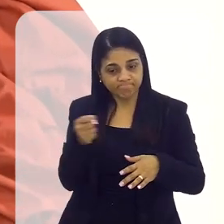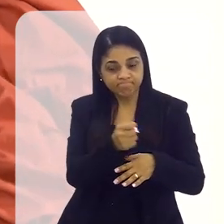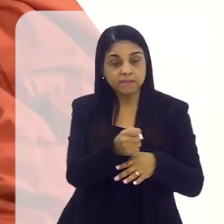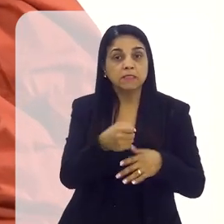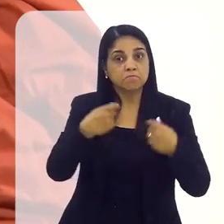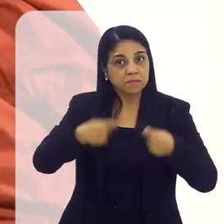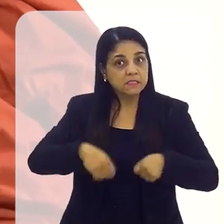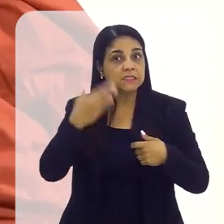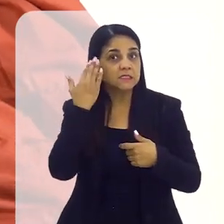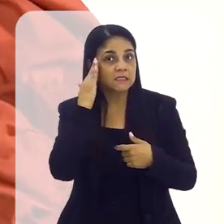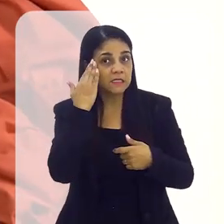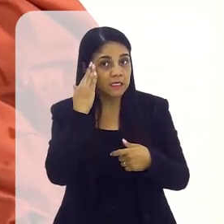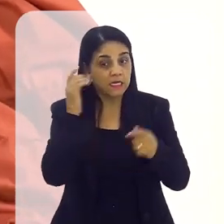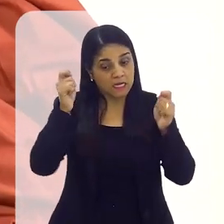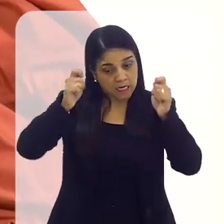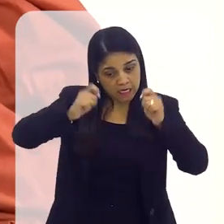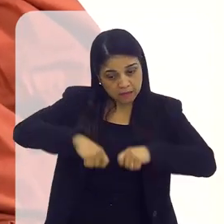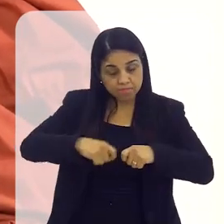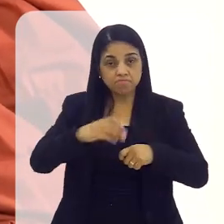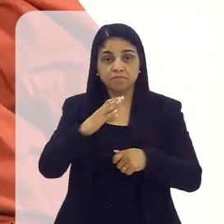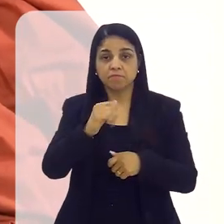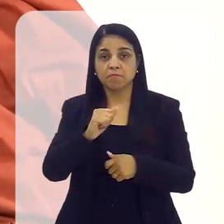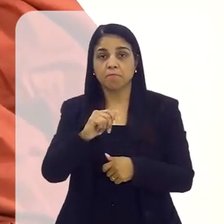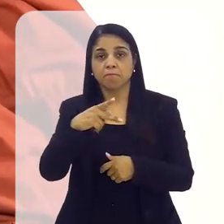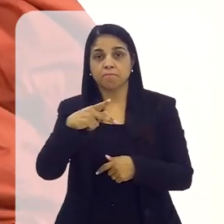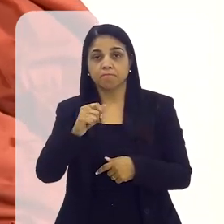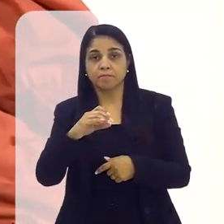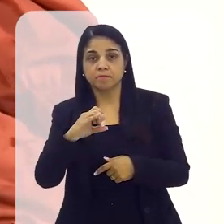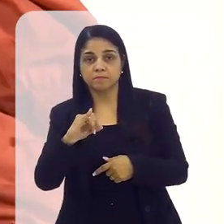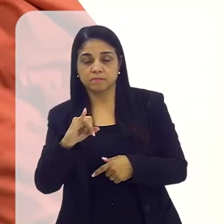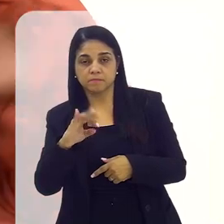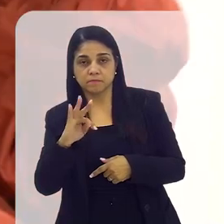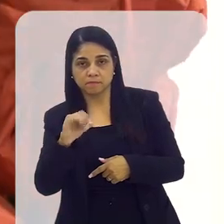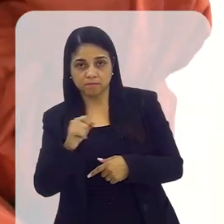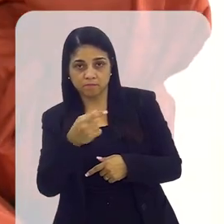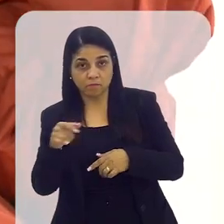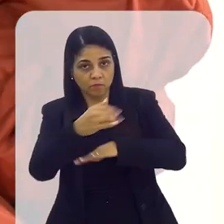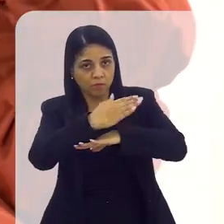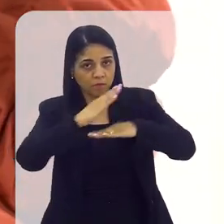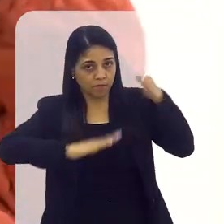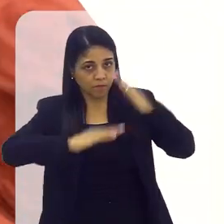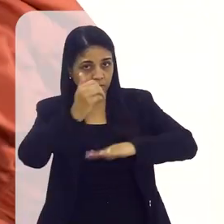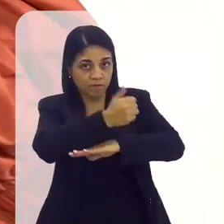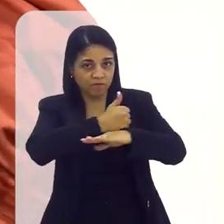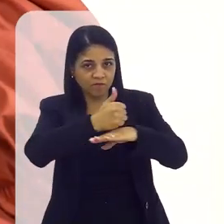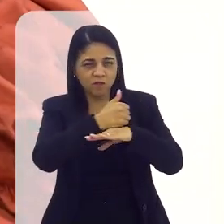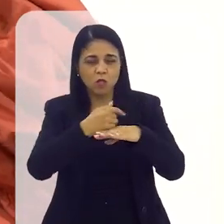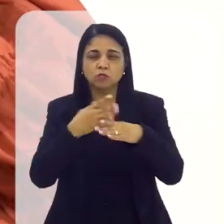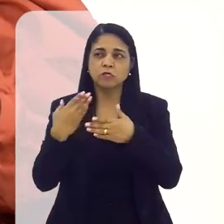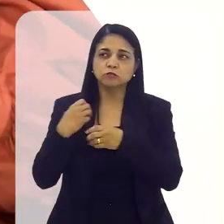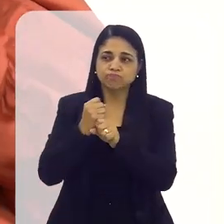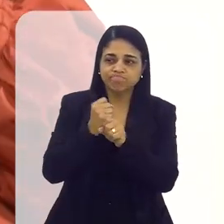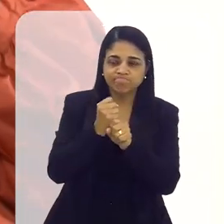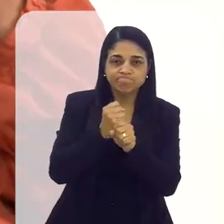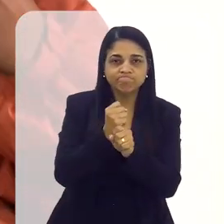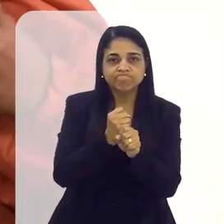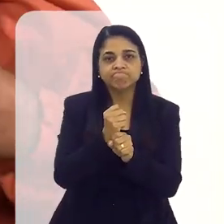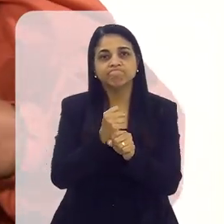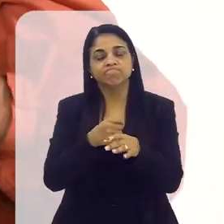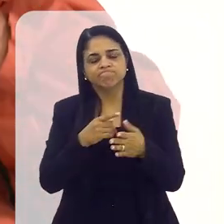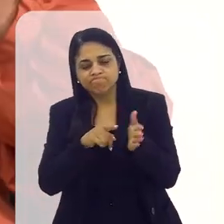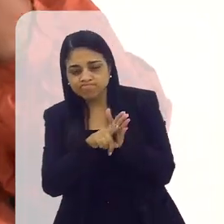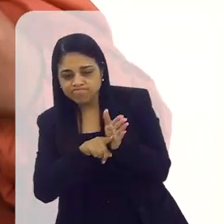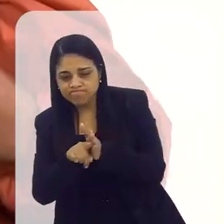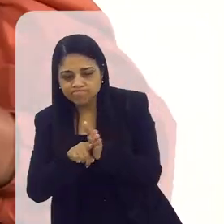da área, você tem que entender dela. É uma área de capacitação profissional. Então, a gente vem, desde o início do ano, buscando saber o que, que o mercado